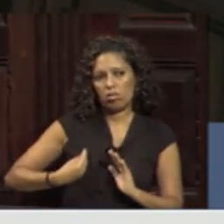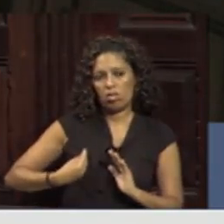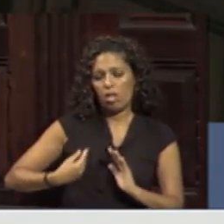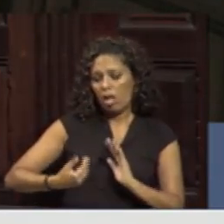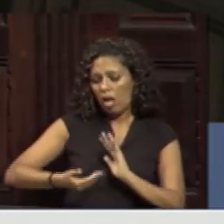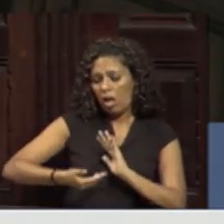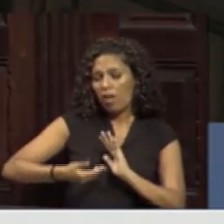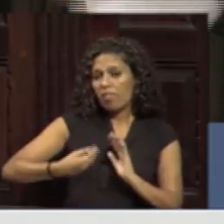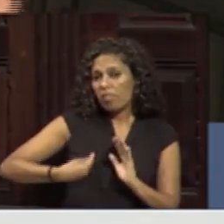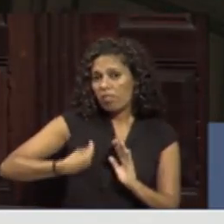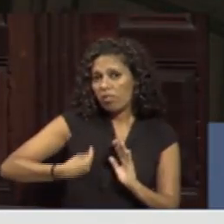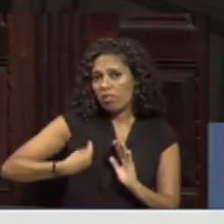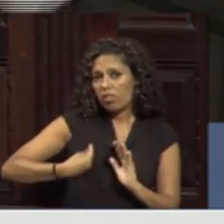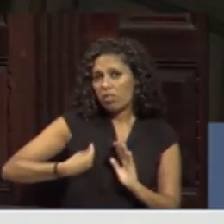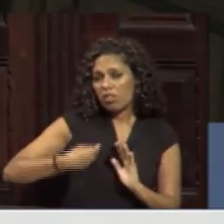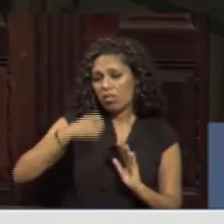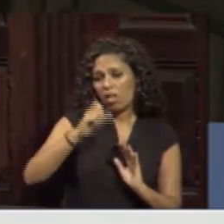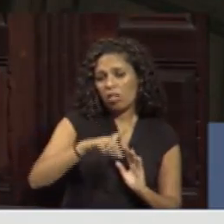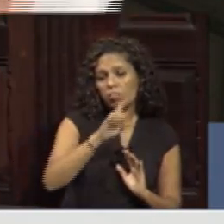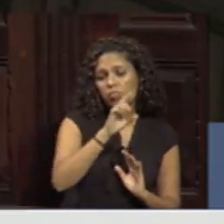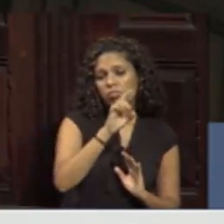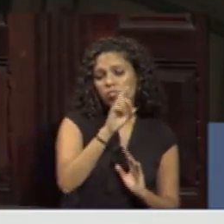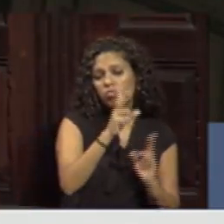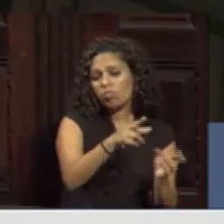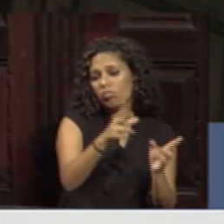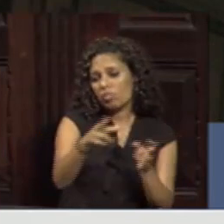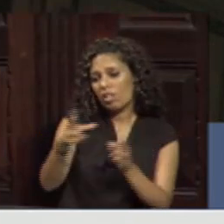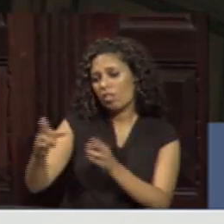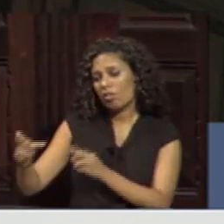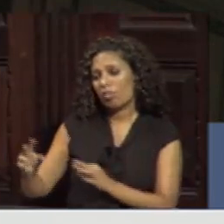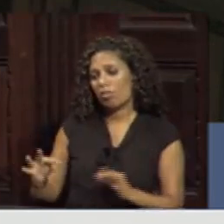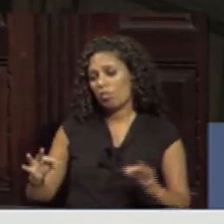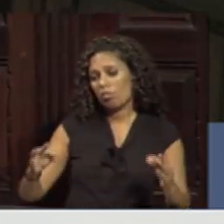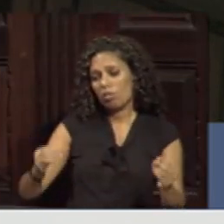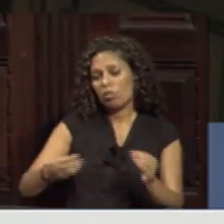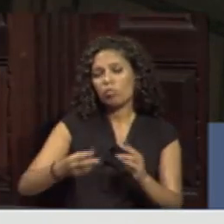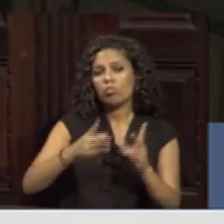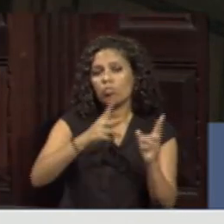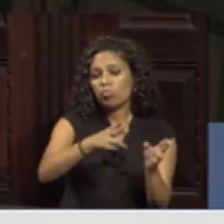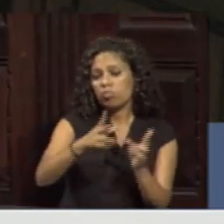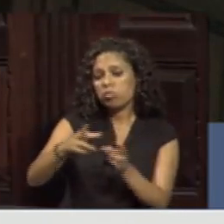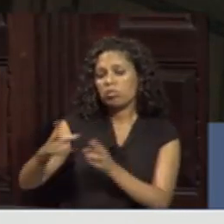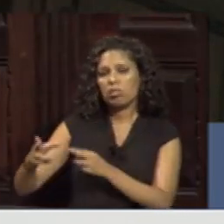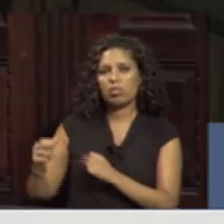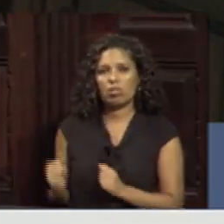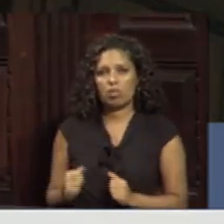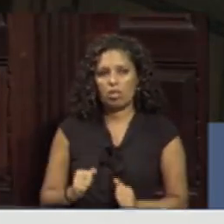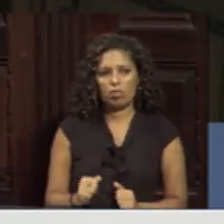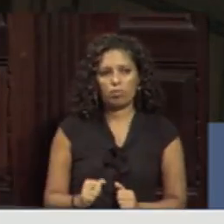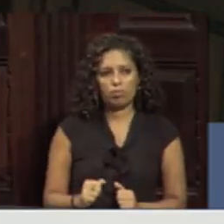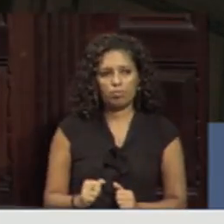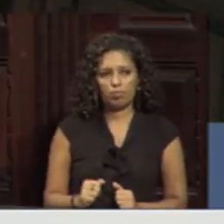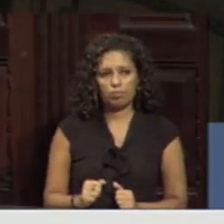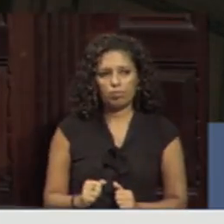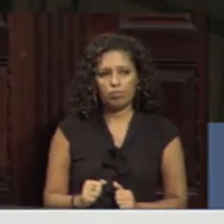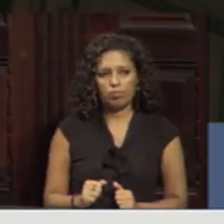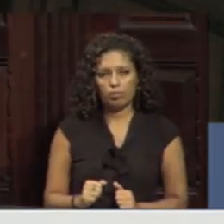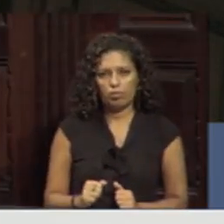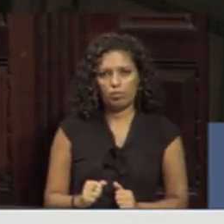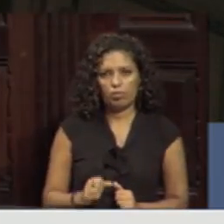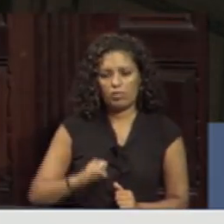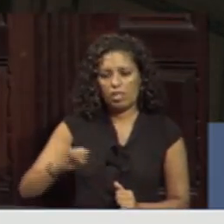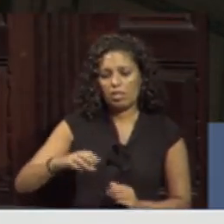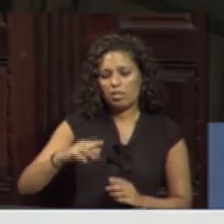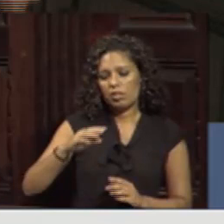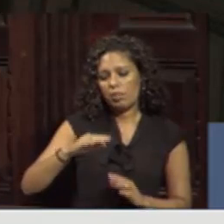da Marielle, do Osório, do Leomar, enfim, da senhora, de uma criança. Todas essas vidas, quando são